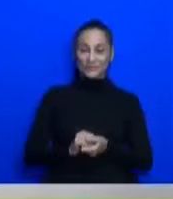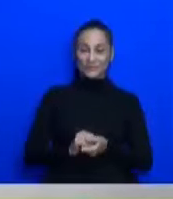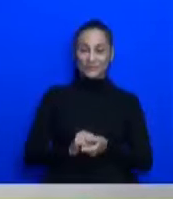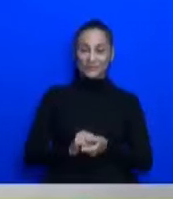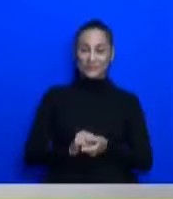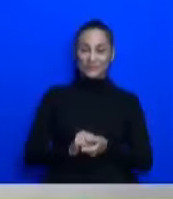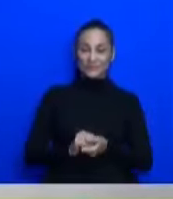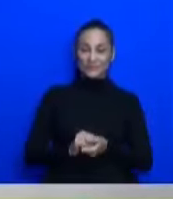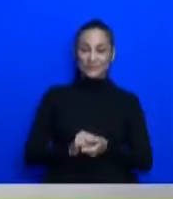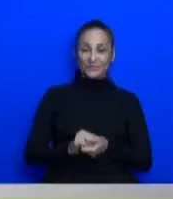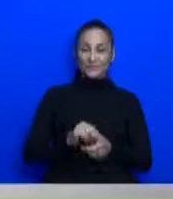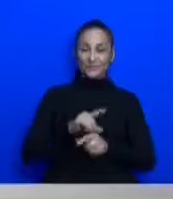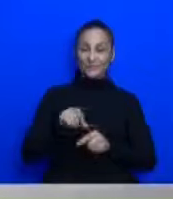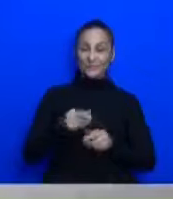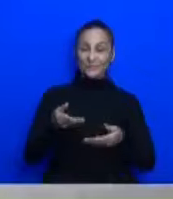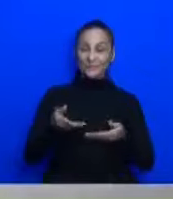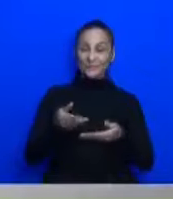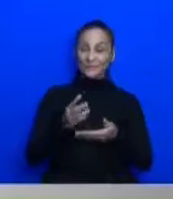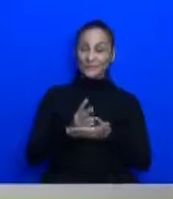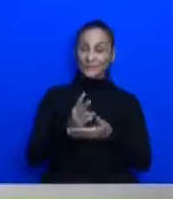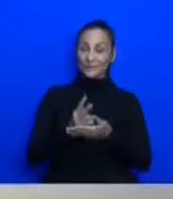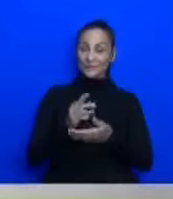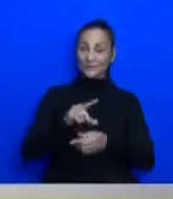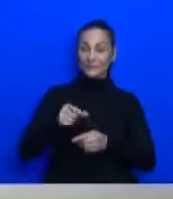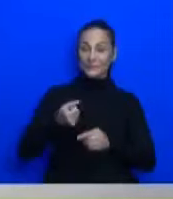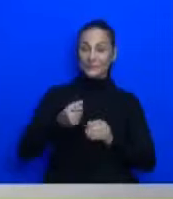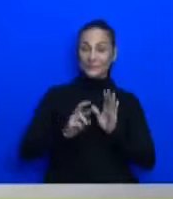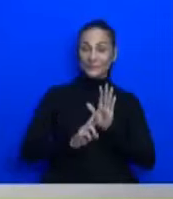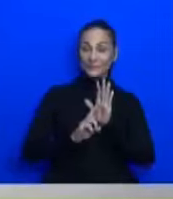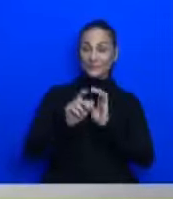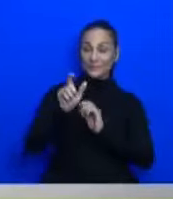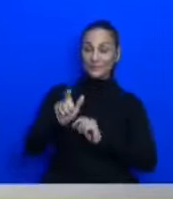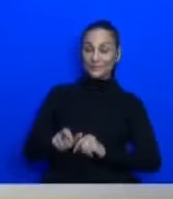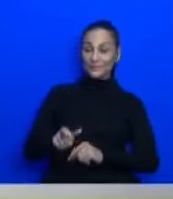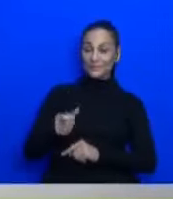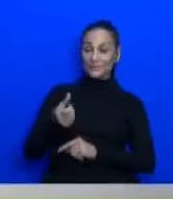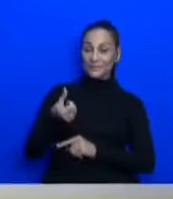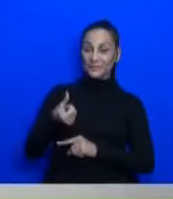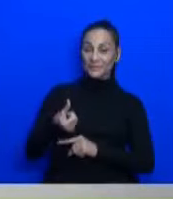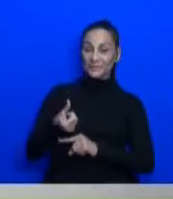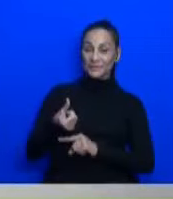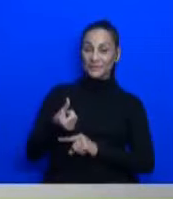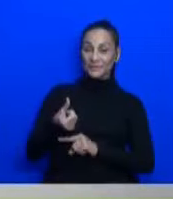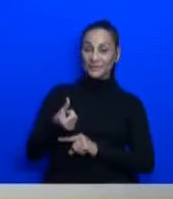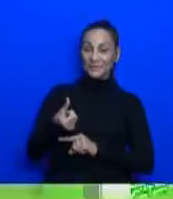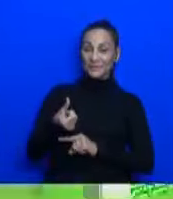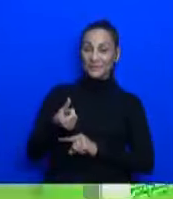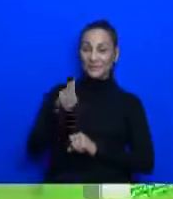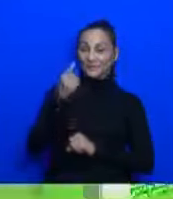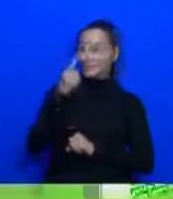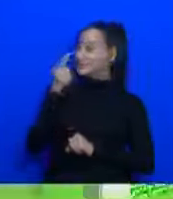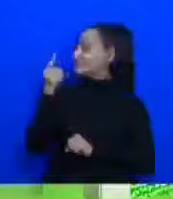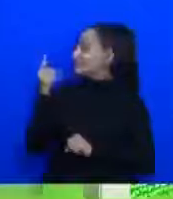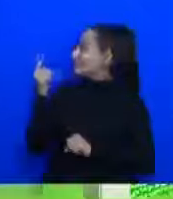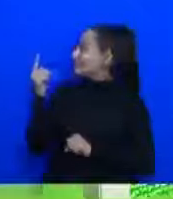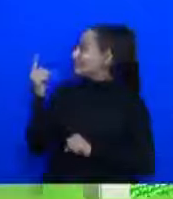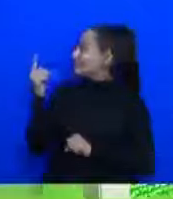conferindo. Sortearemos então na sequência o número correspondente à coluna número 6. Bola